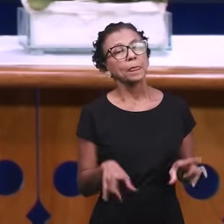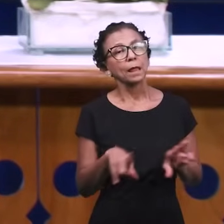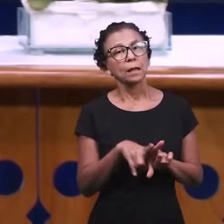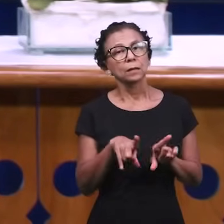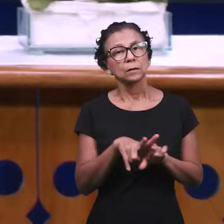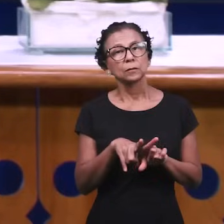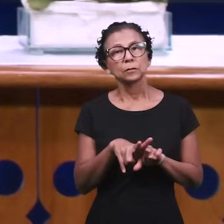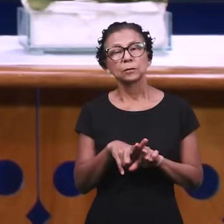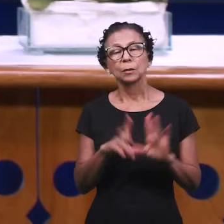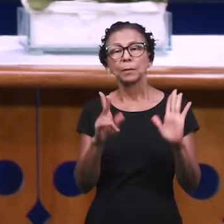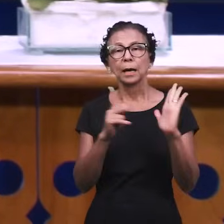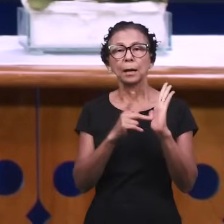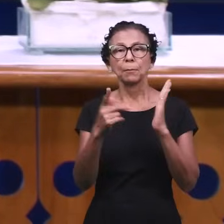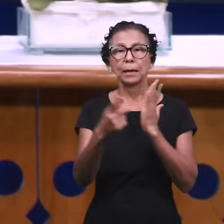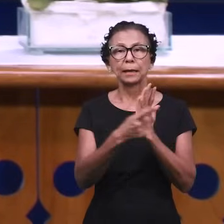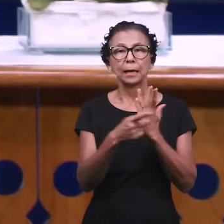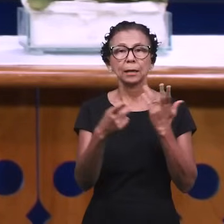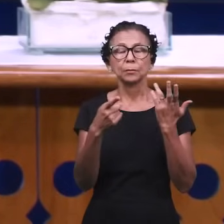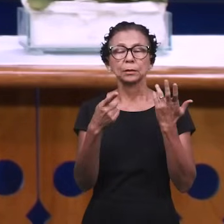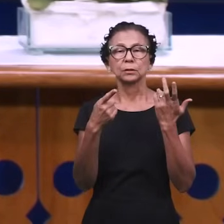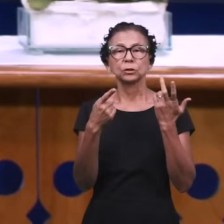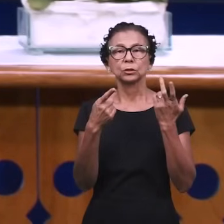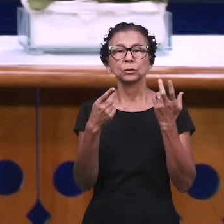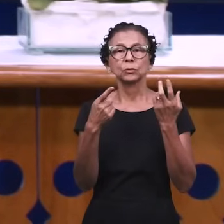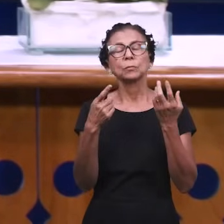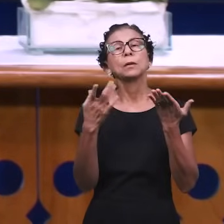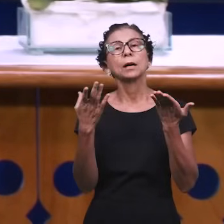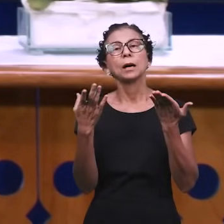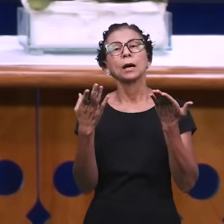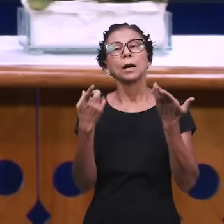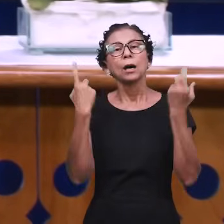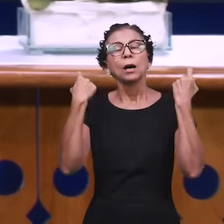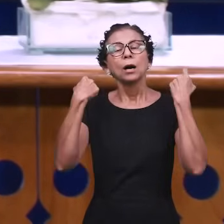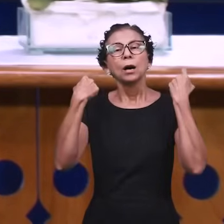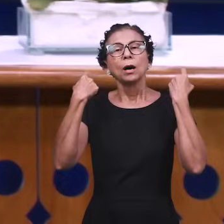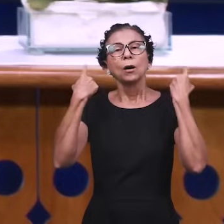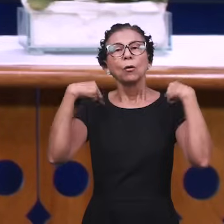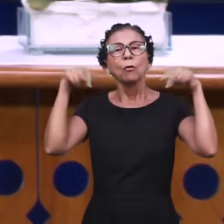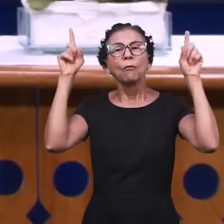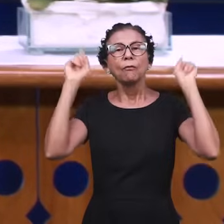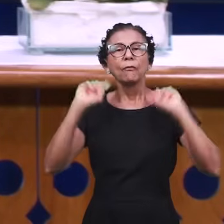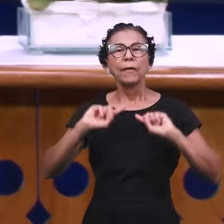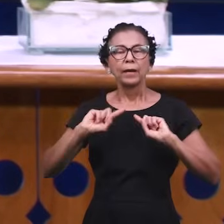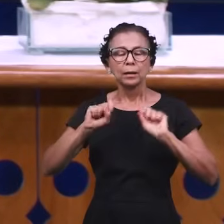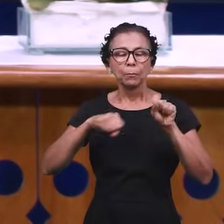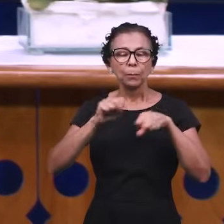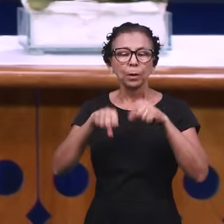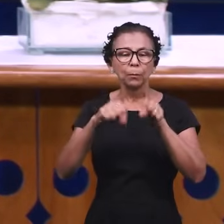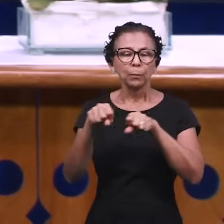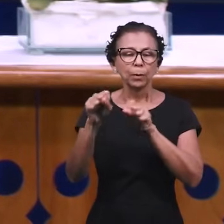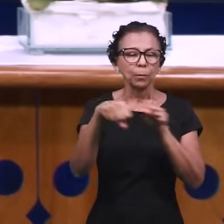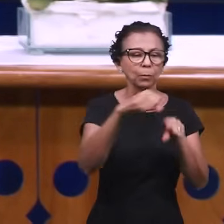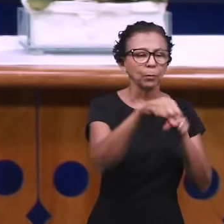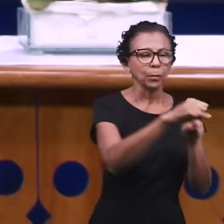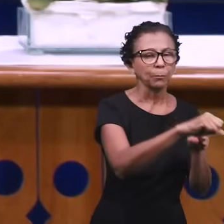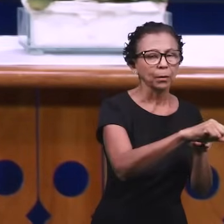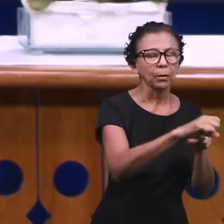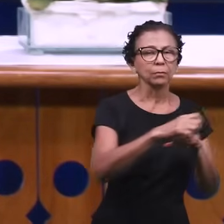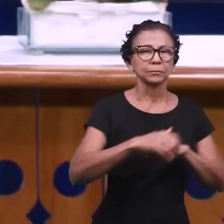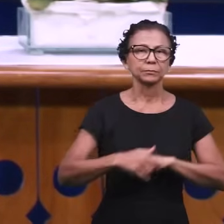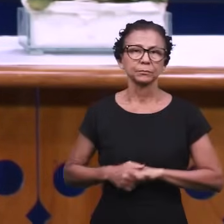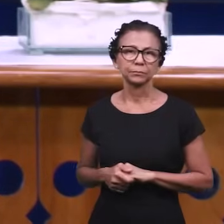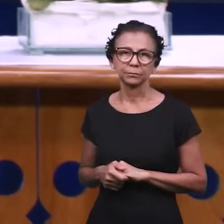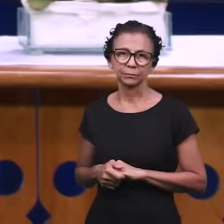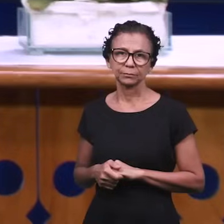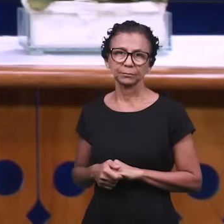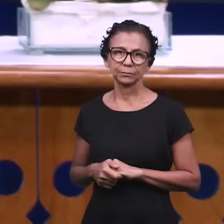A parábola da ovelha perdida. Eram 100 ovelhas, uma se perdeu. Jesus, o bom pastor, eu sou a